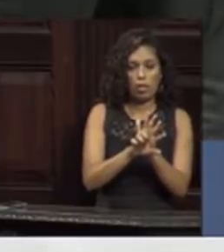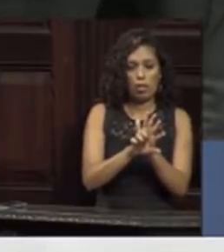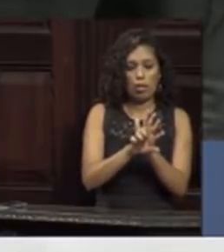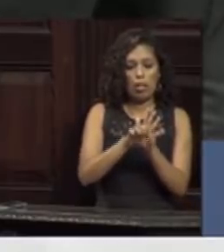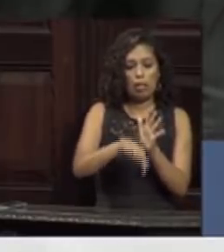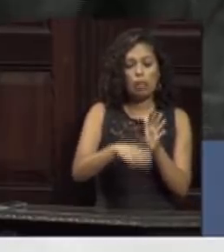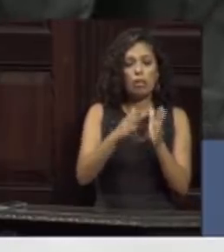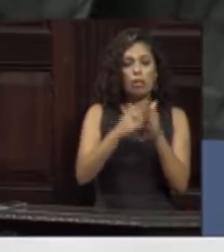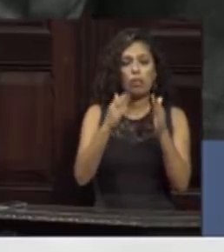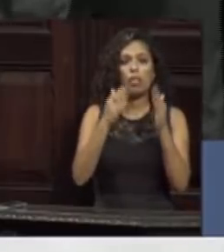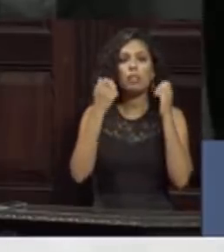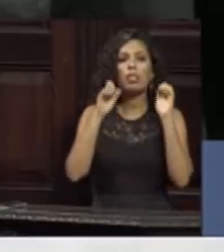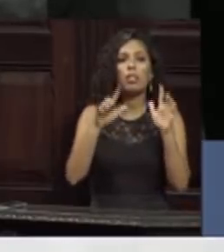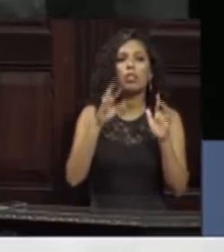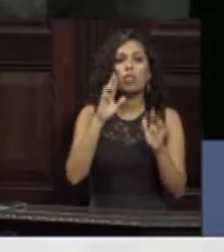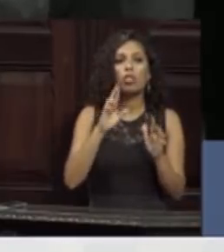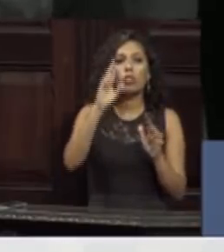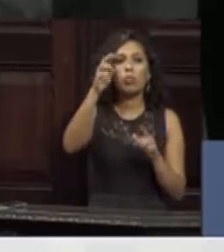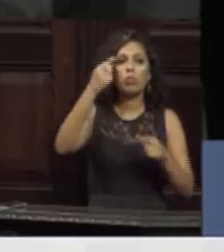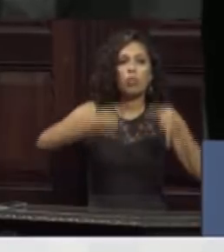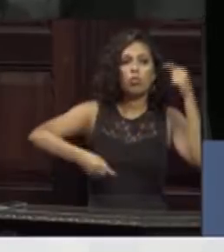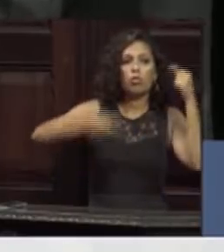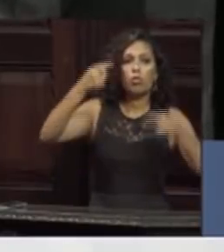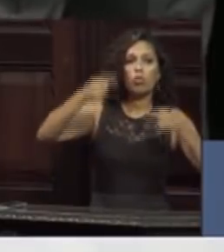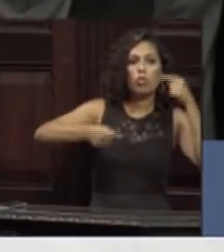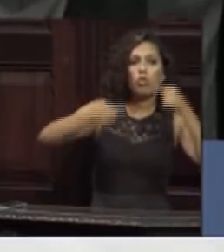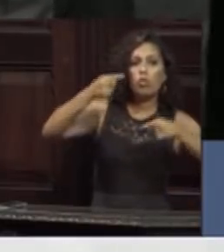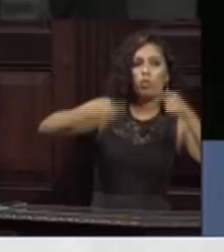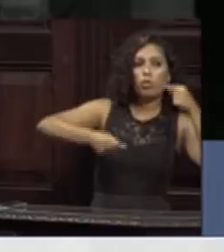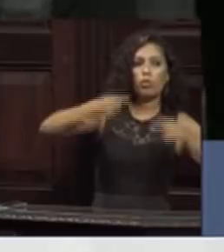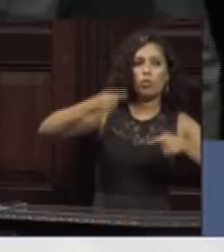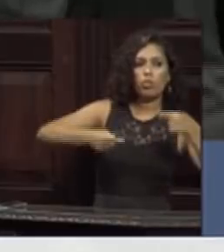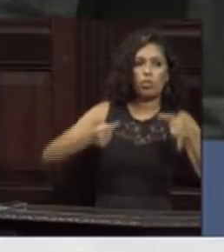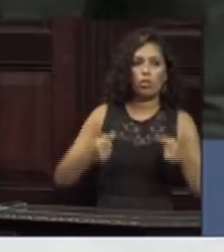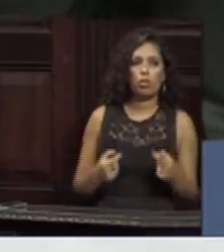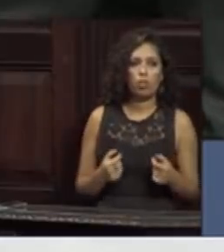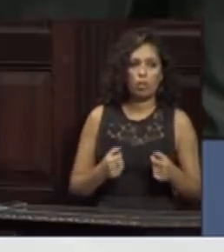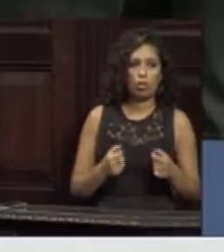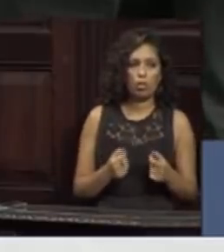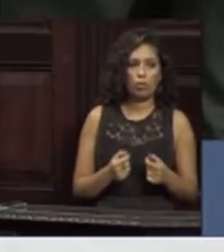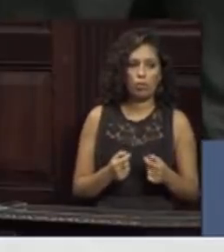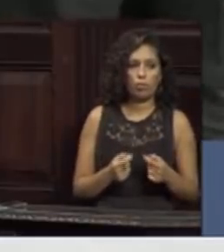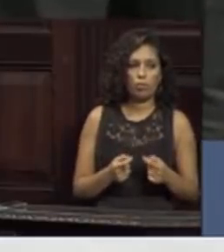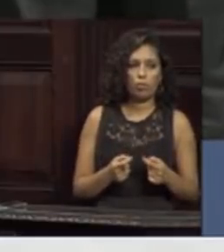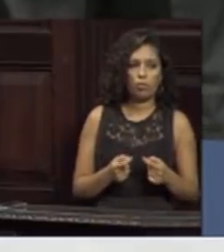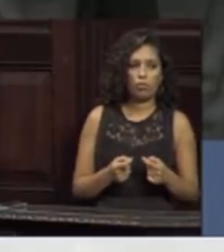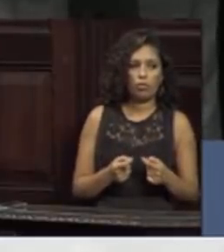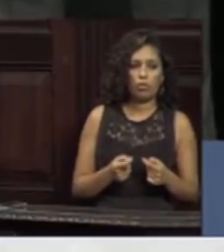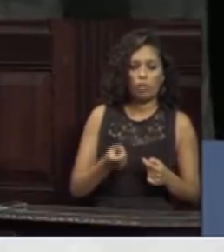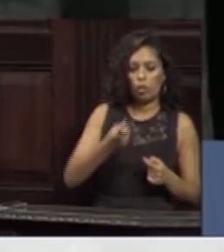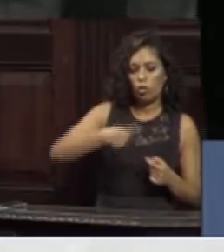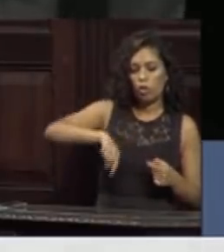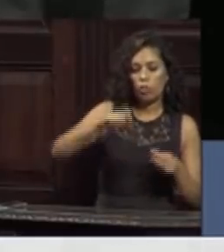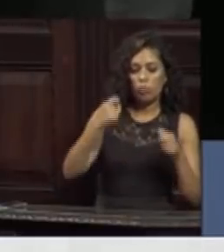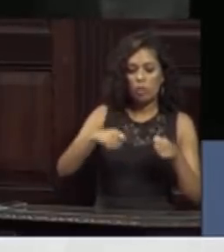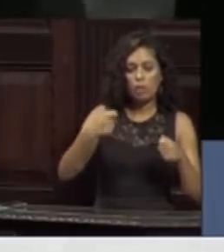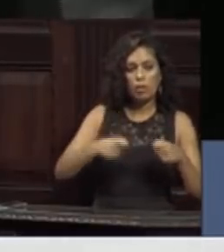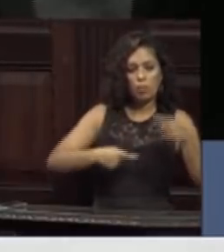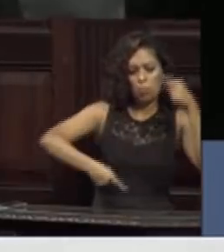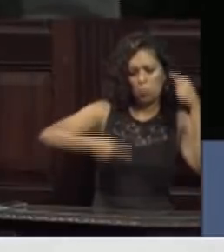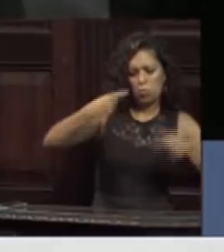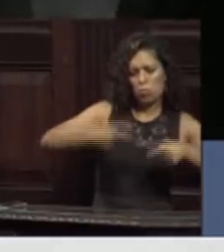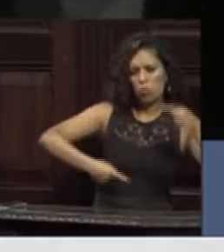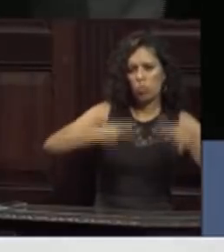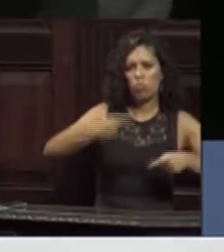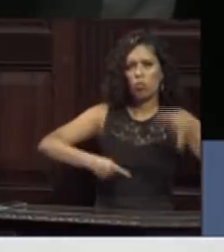discutir. Então, nós não estamos aqui adstrito a fazer a discussão naquilo que o Ministério Público quer, mas toda a